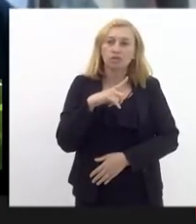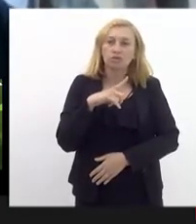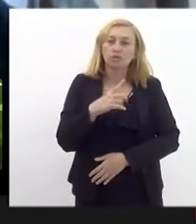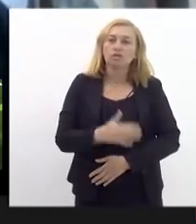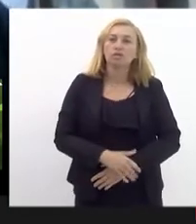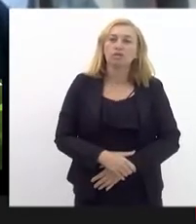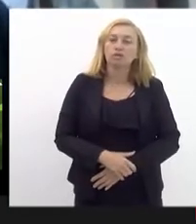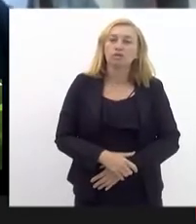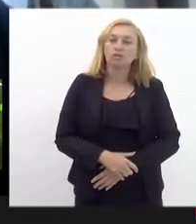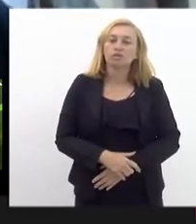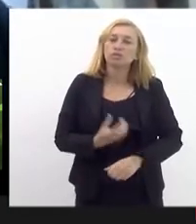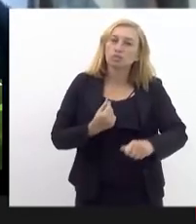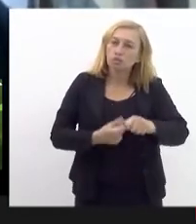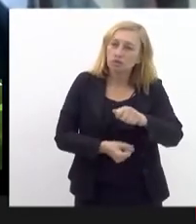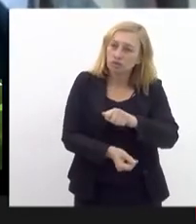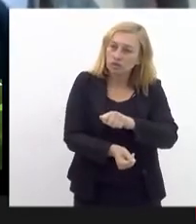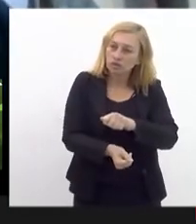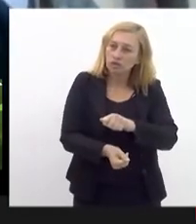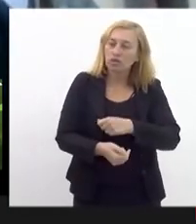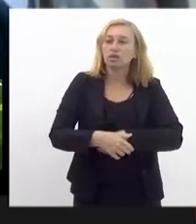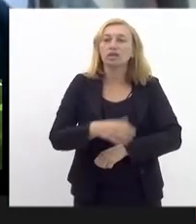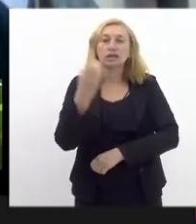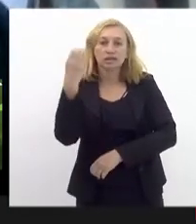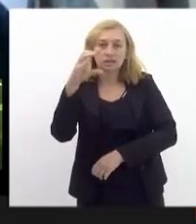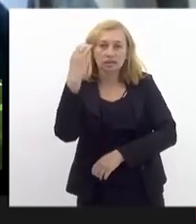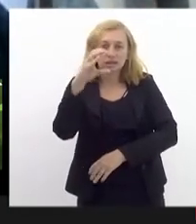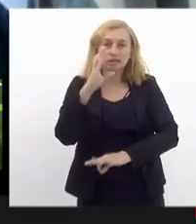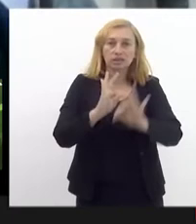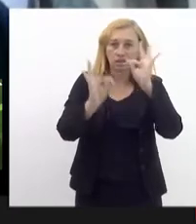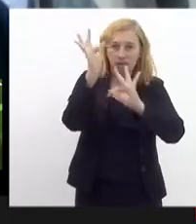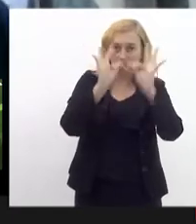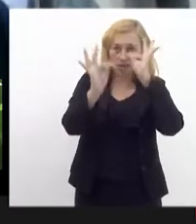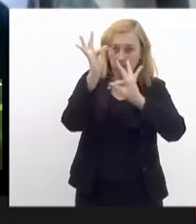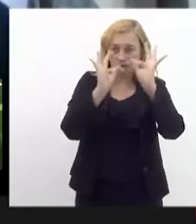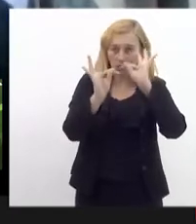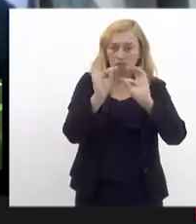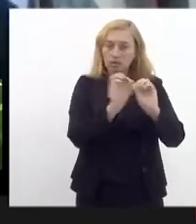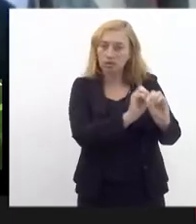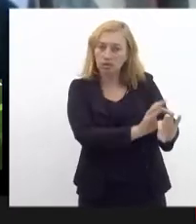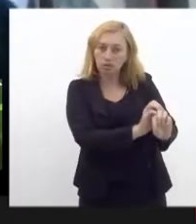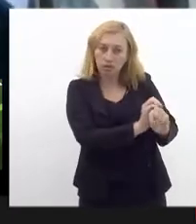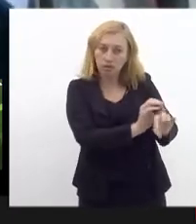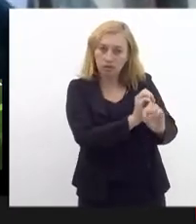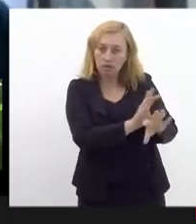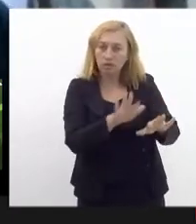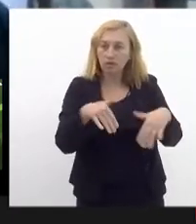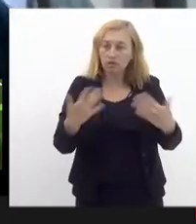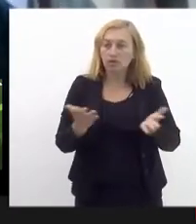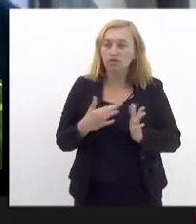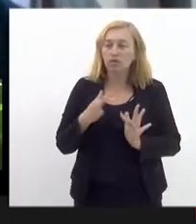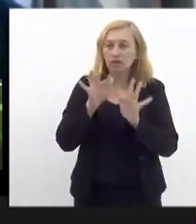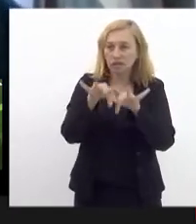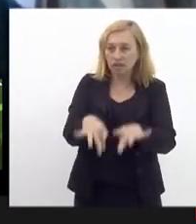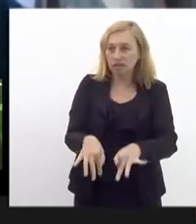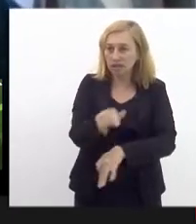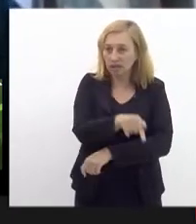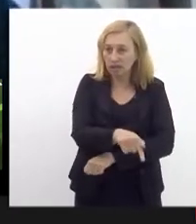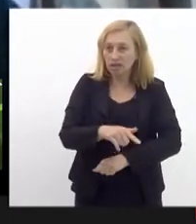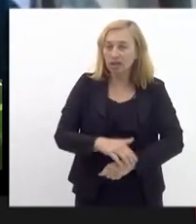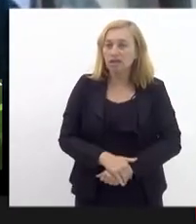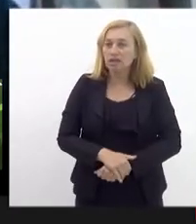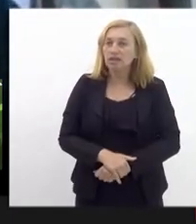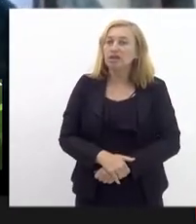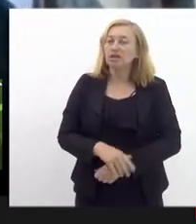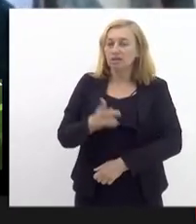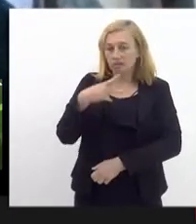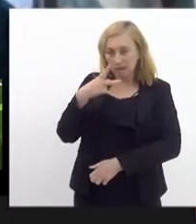massivo investimento em ciência e tecnologia e educação. Então, eu termino aqui essa